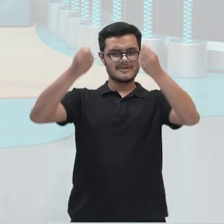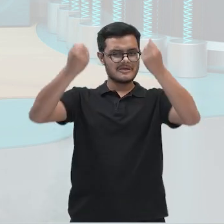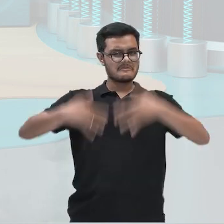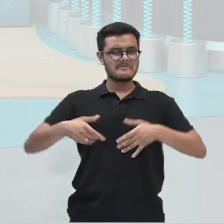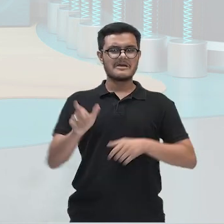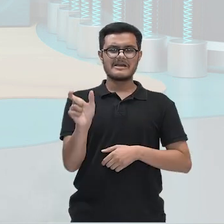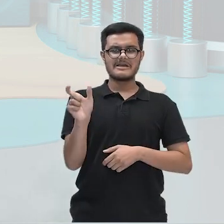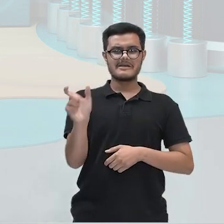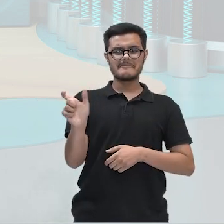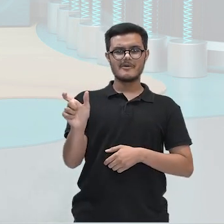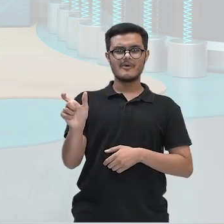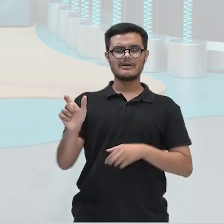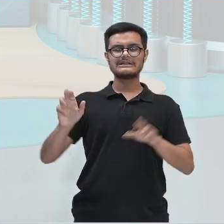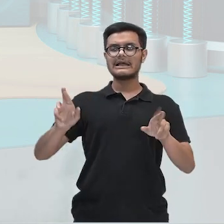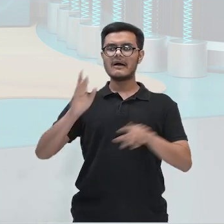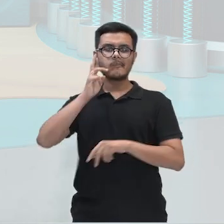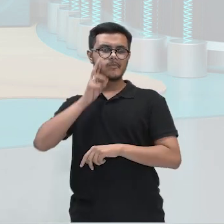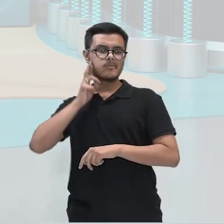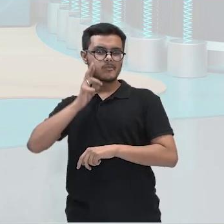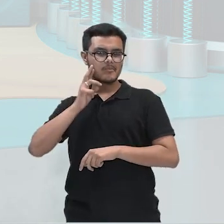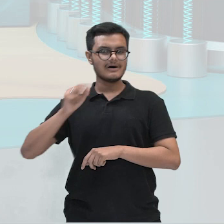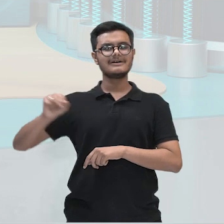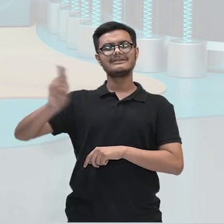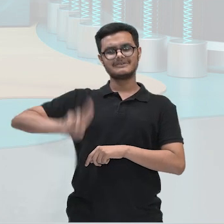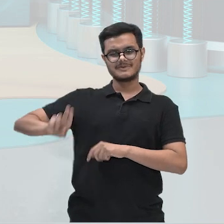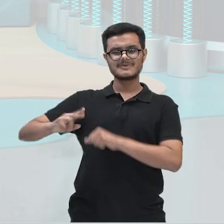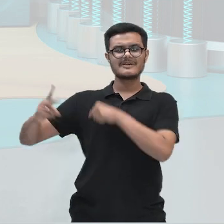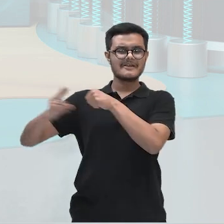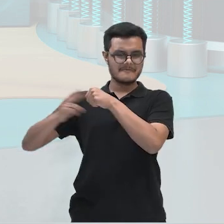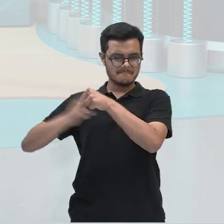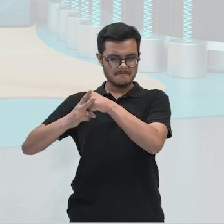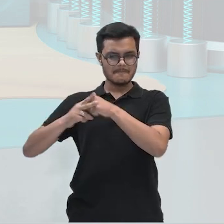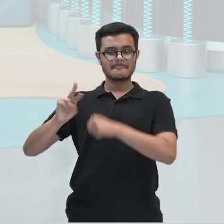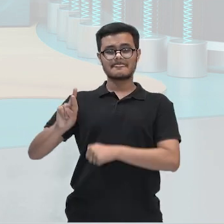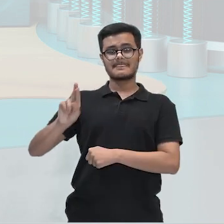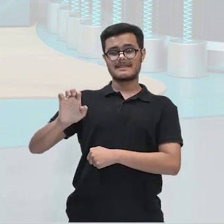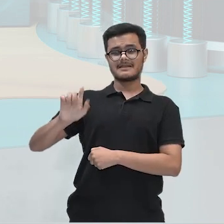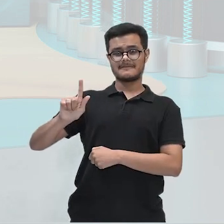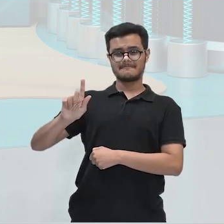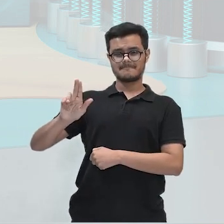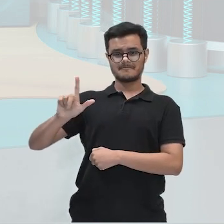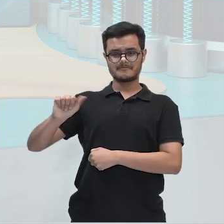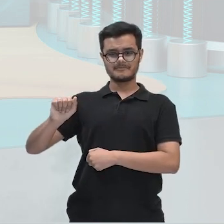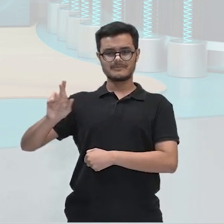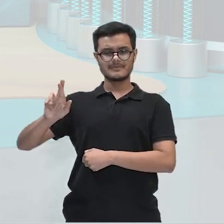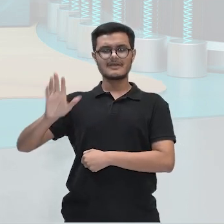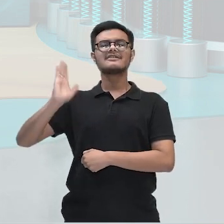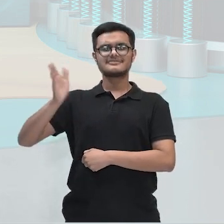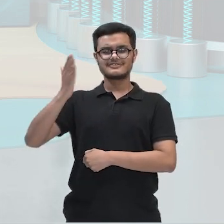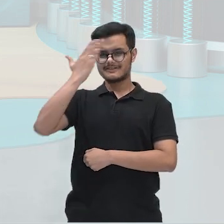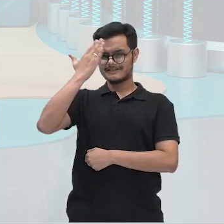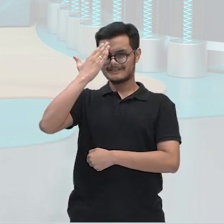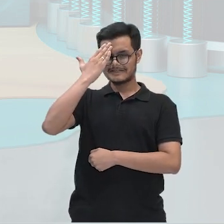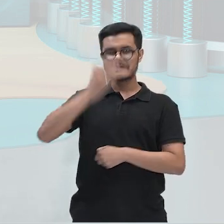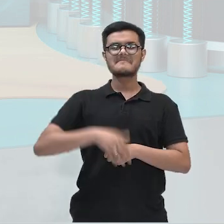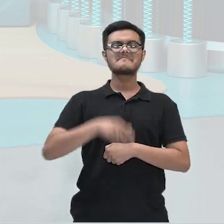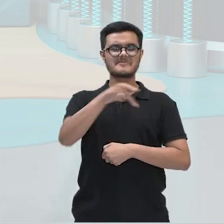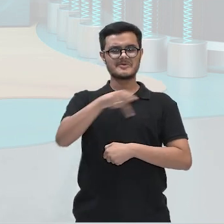em claro, né, em rosa, eram os verbos regulares que vocês já viram aí com a Teacher Cris, não